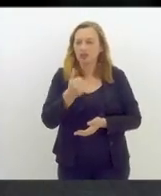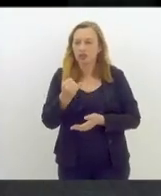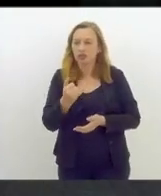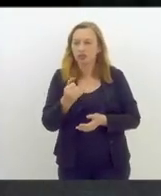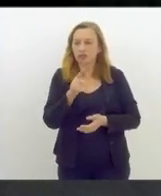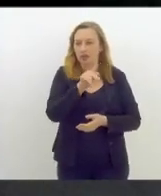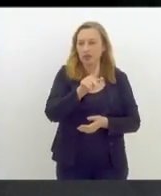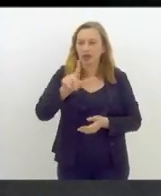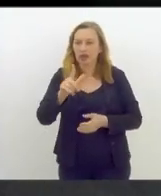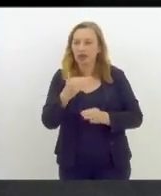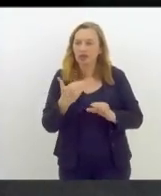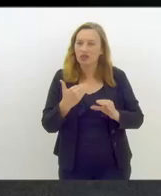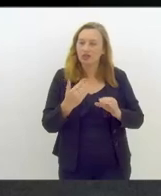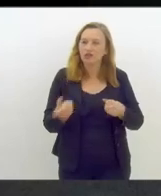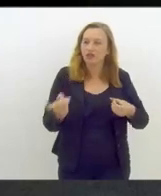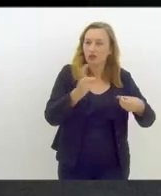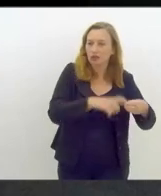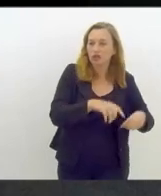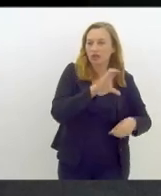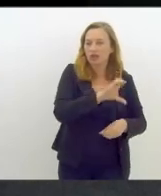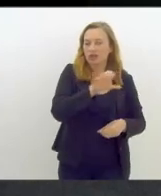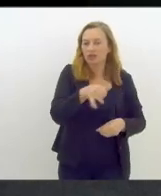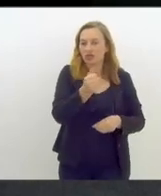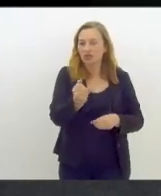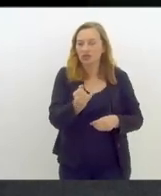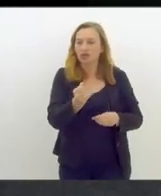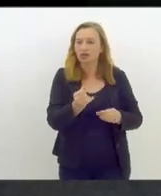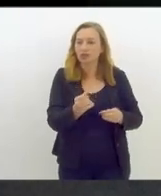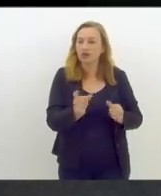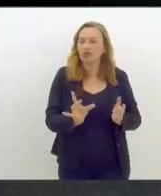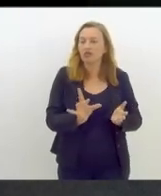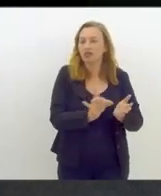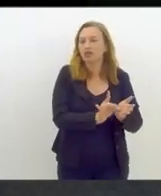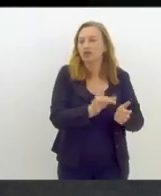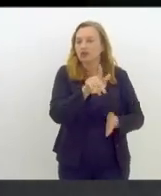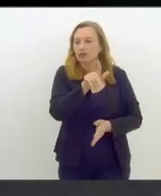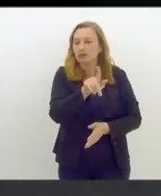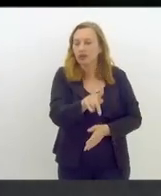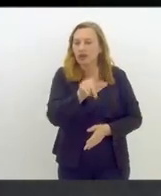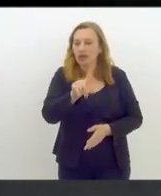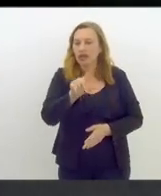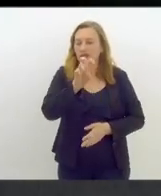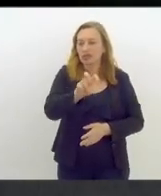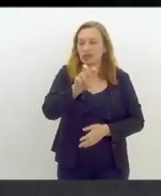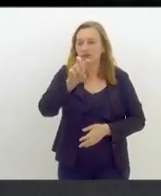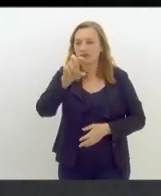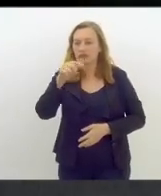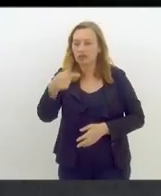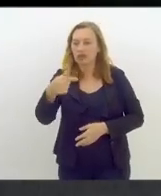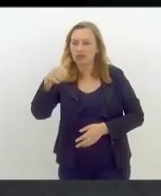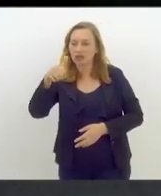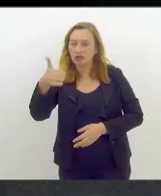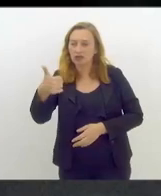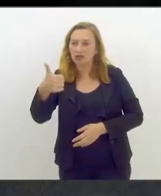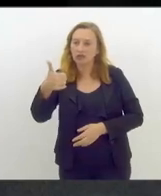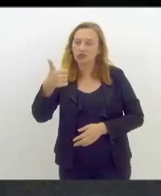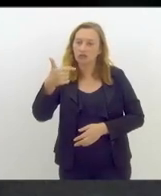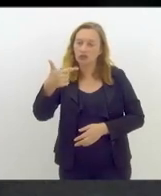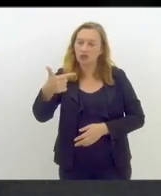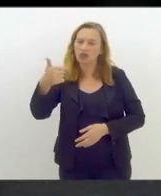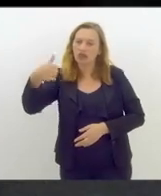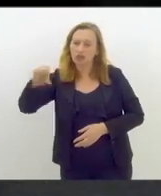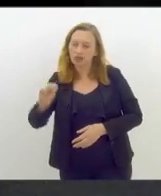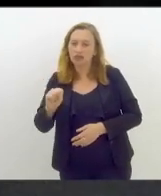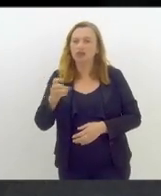CCJ para averiguar possível anexação aos PL 572 de 19, de autoria do